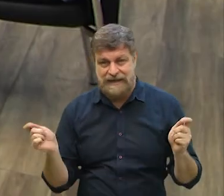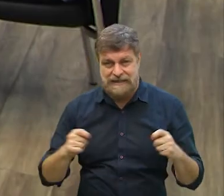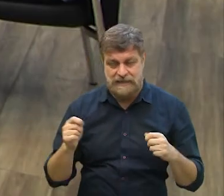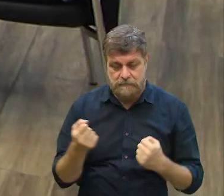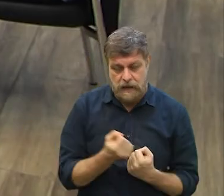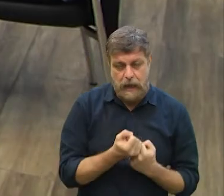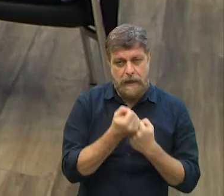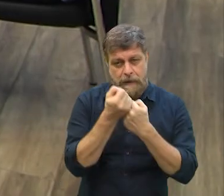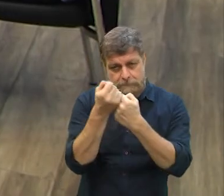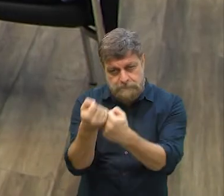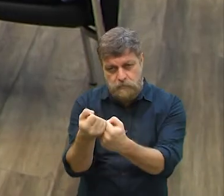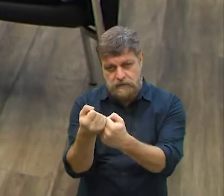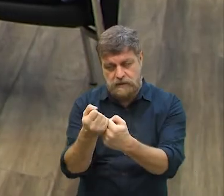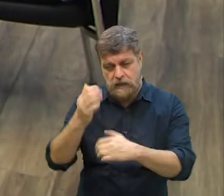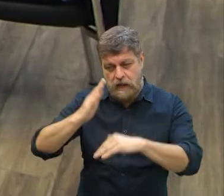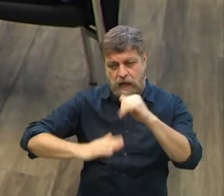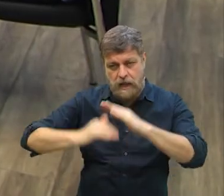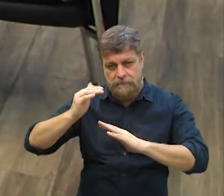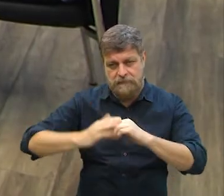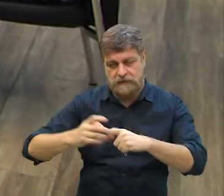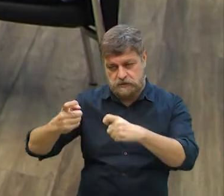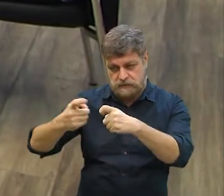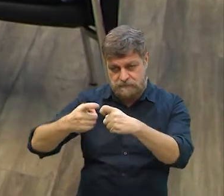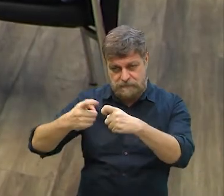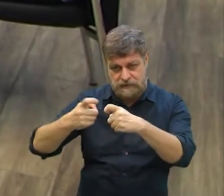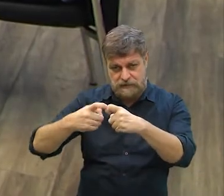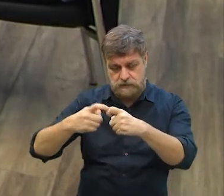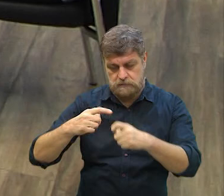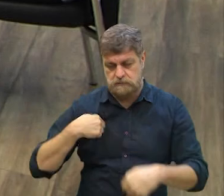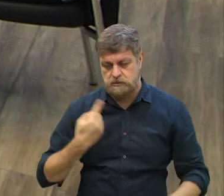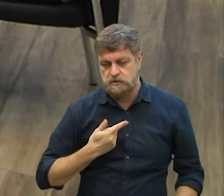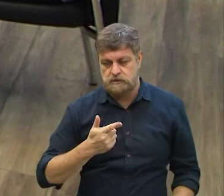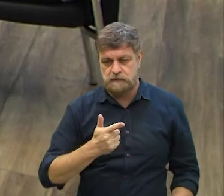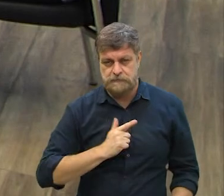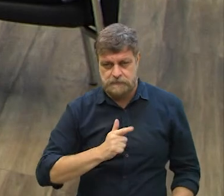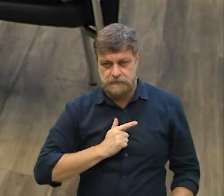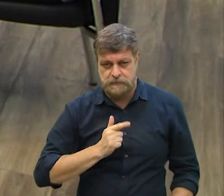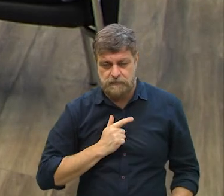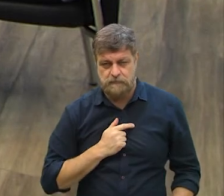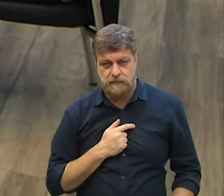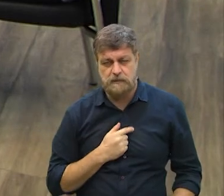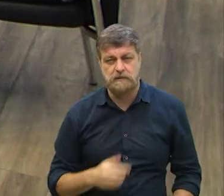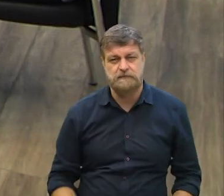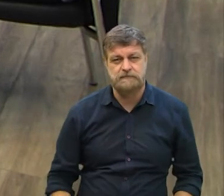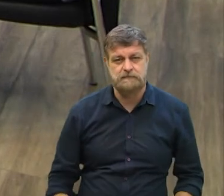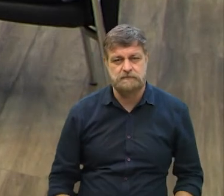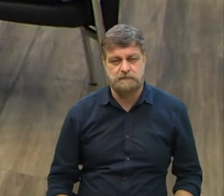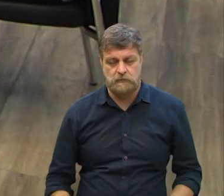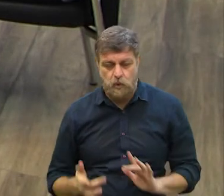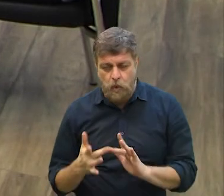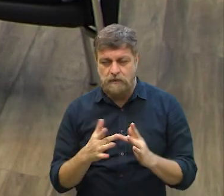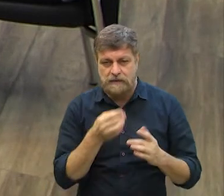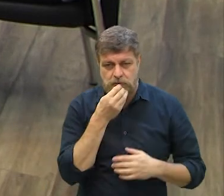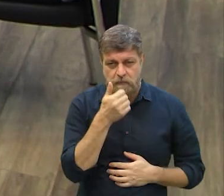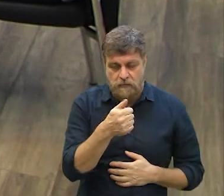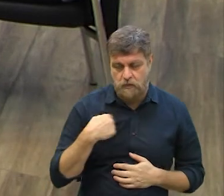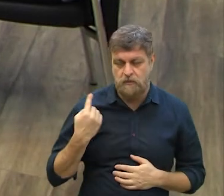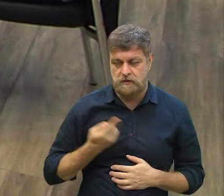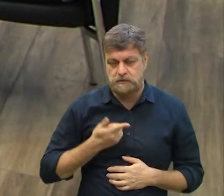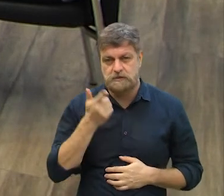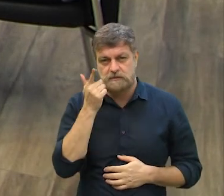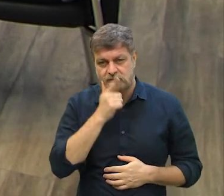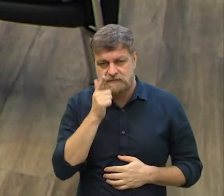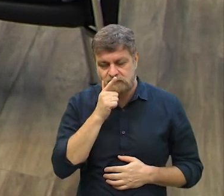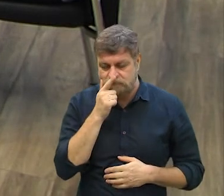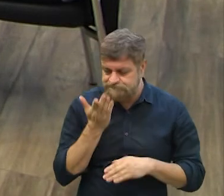possa colaborar, contribuir aí com o seu trabalho, né? A gente tem aí alguns bons contatos, quem sabe a